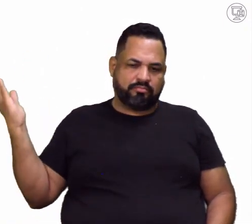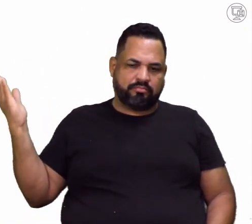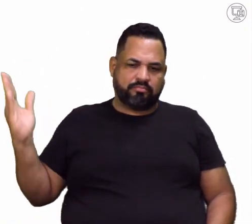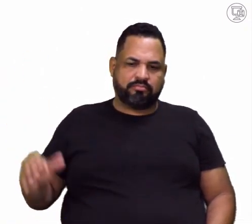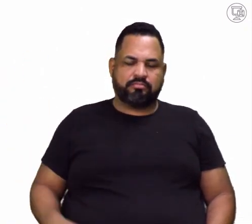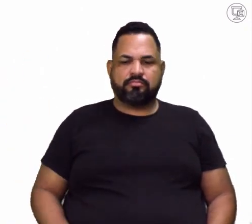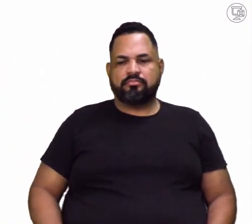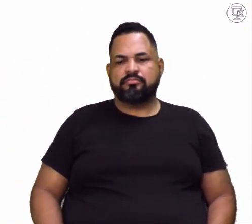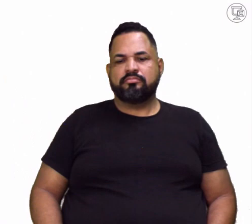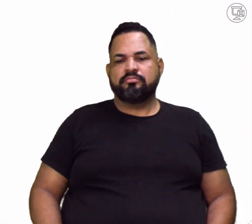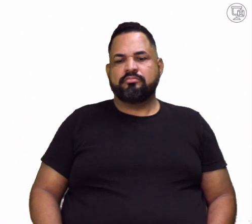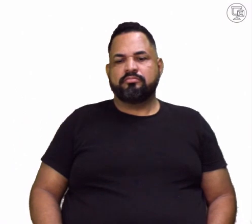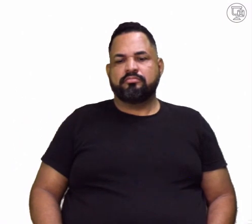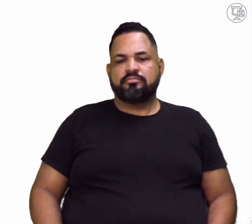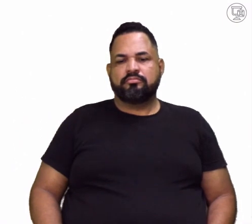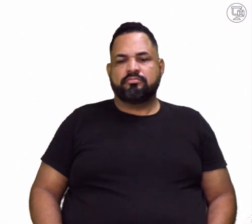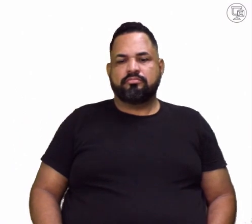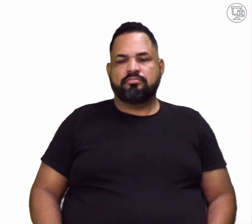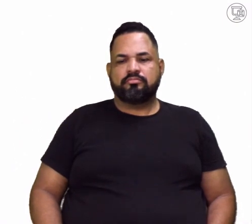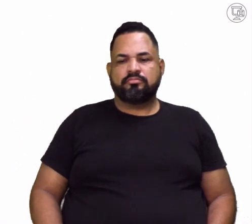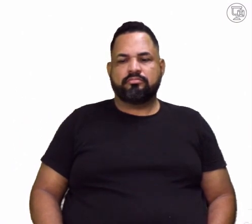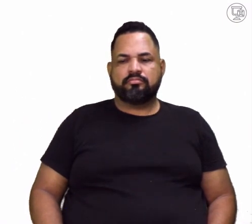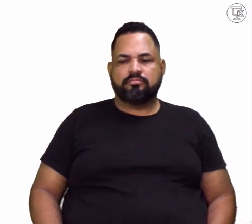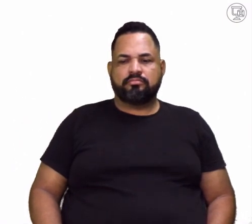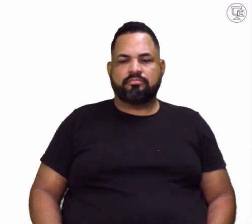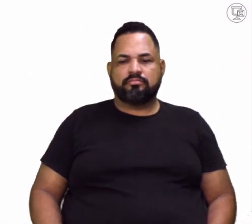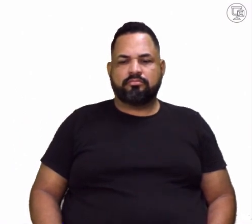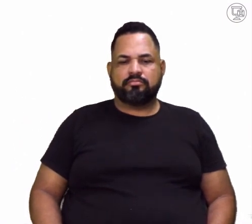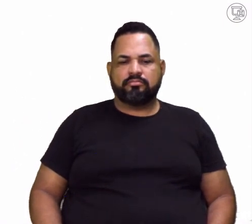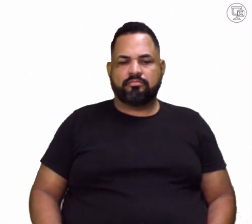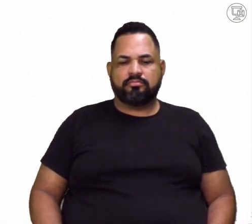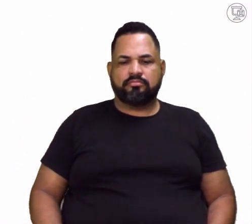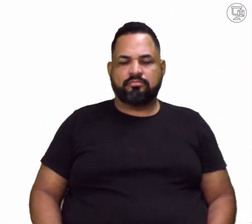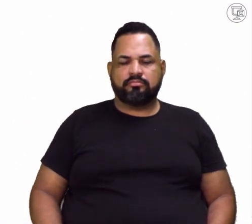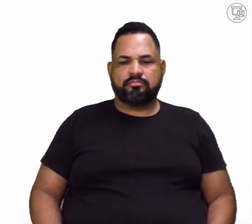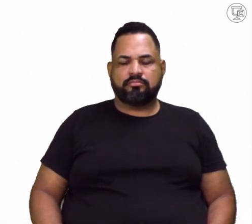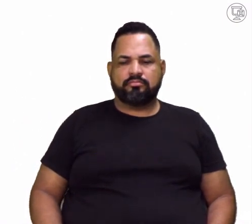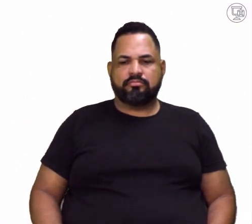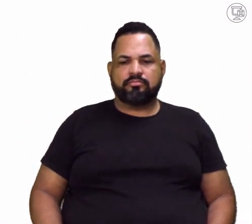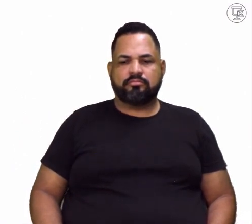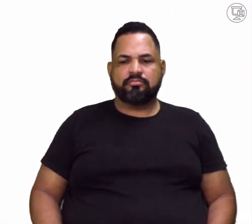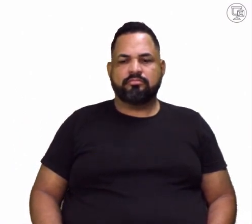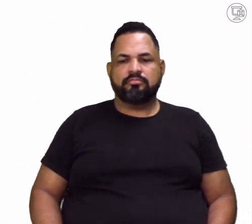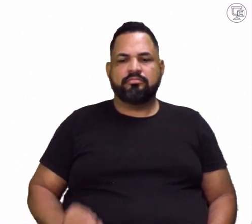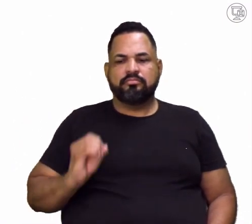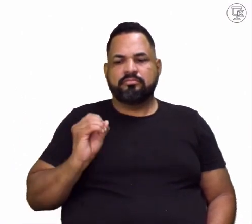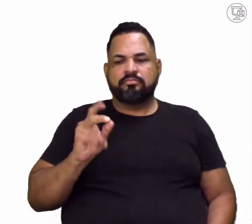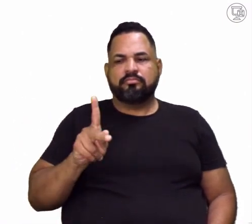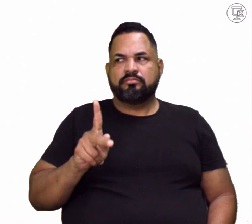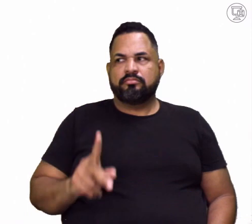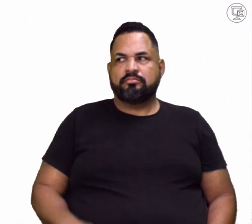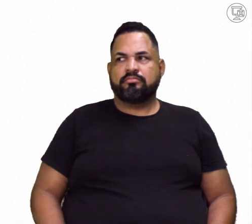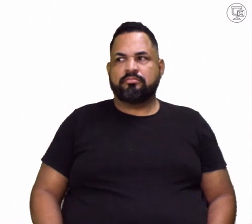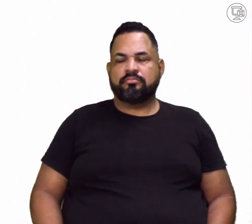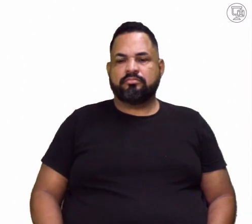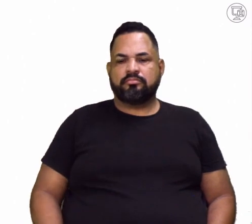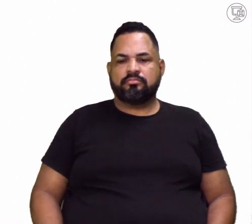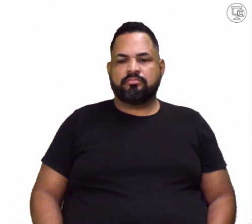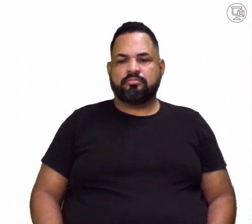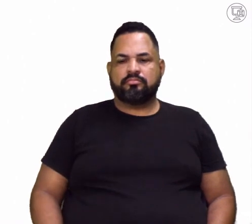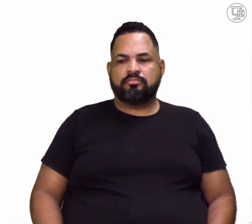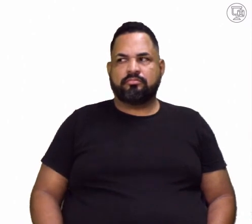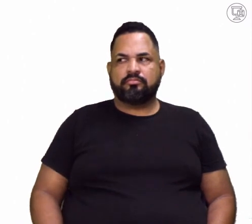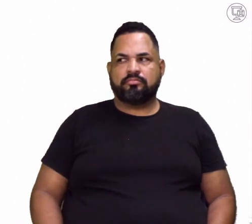superficial dividido por 2 e Gama volumétrico dividido por 3 Ok Então